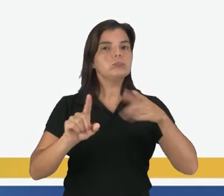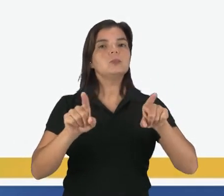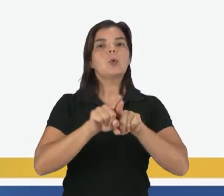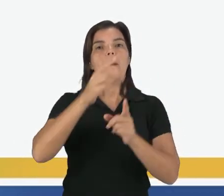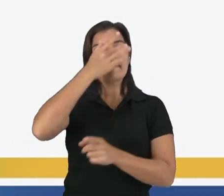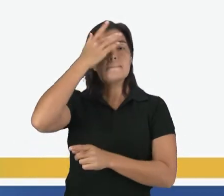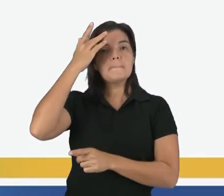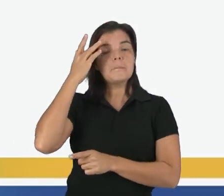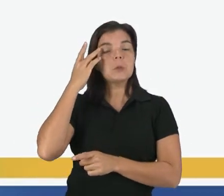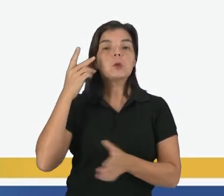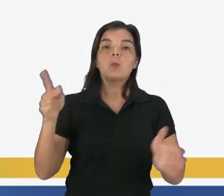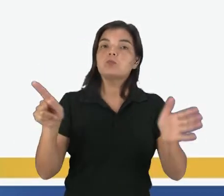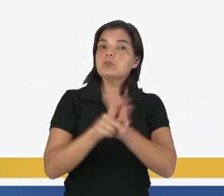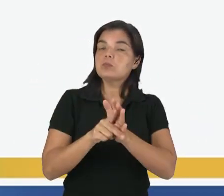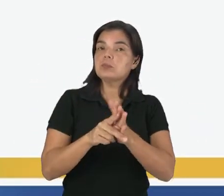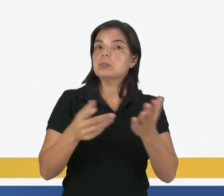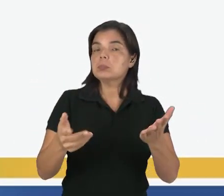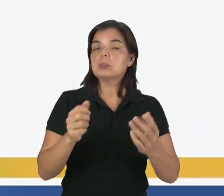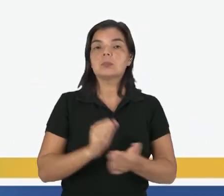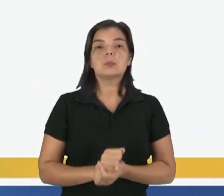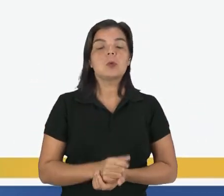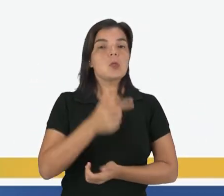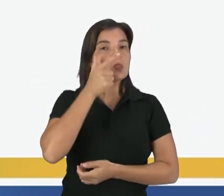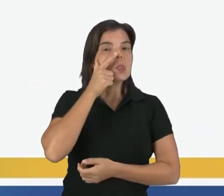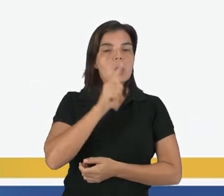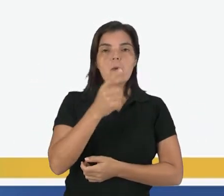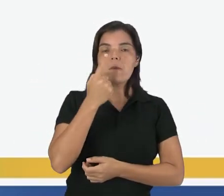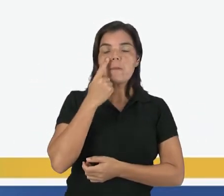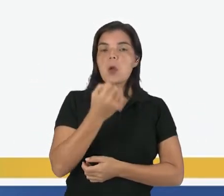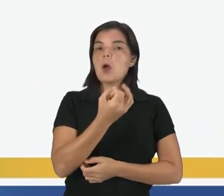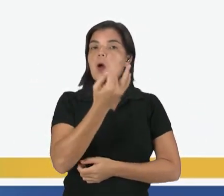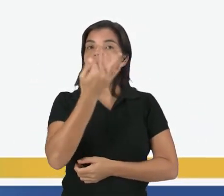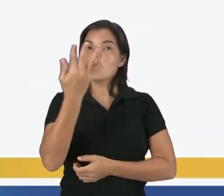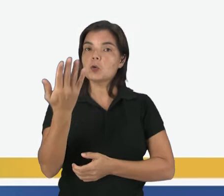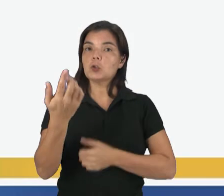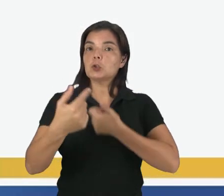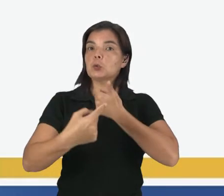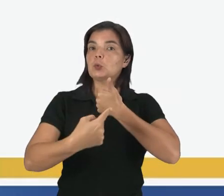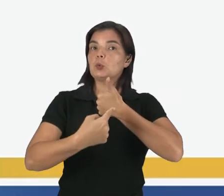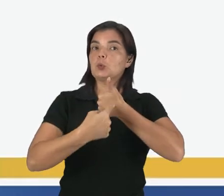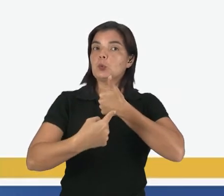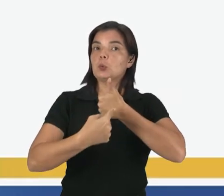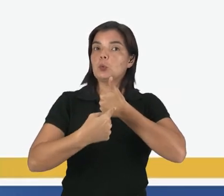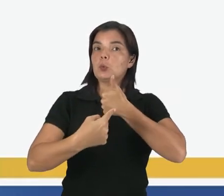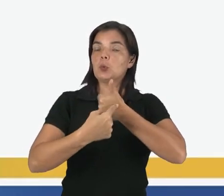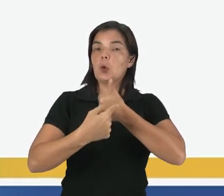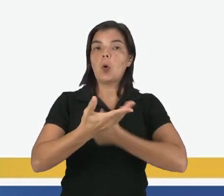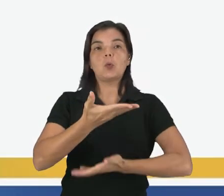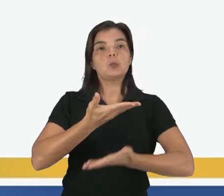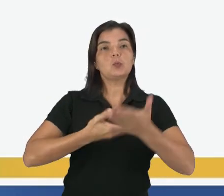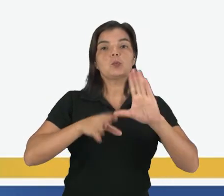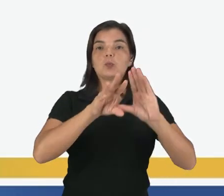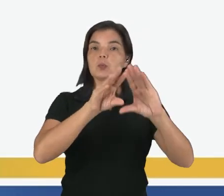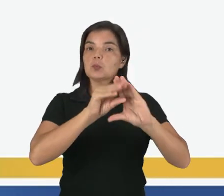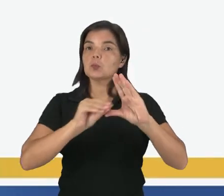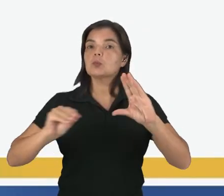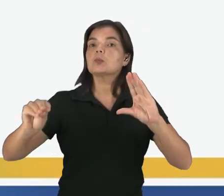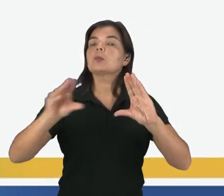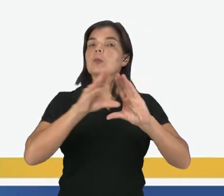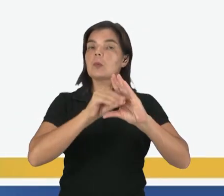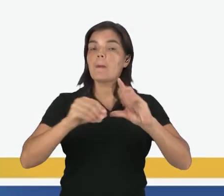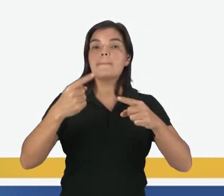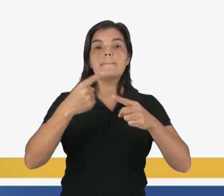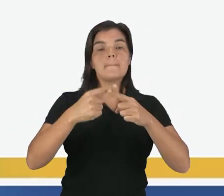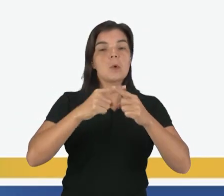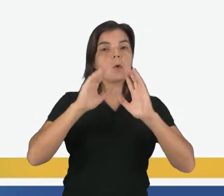uma pessoa específica e não conseguimos ver a quantidade de curtidas ou compartilhamentos, porque